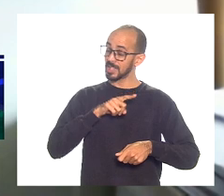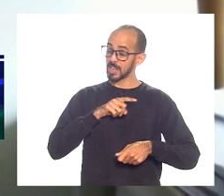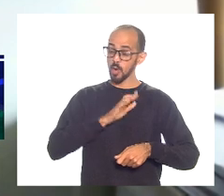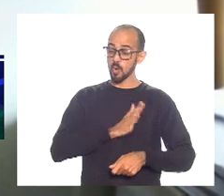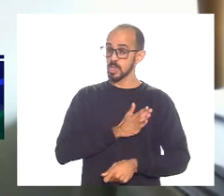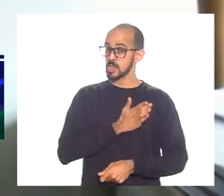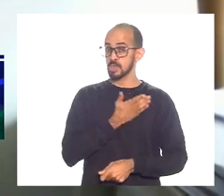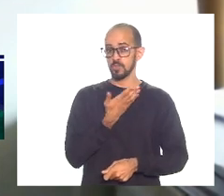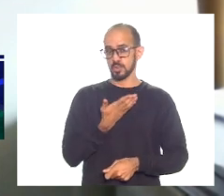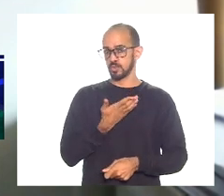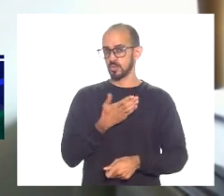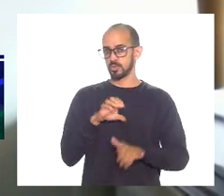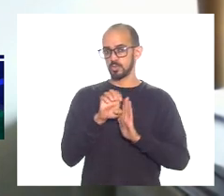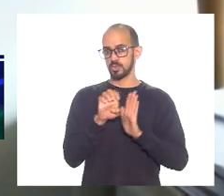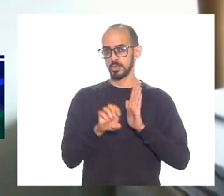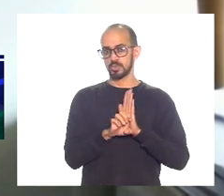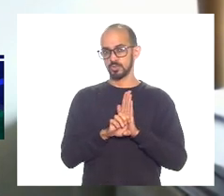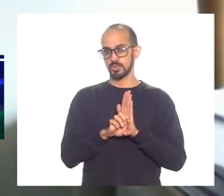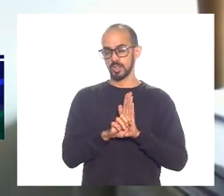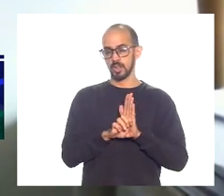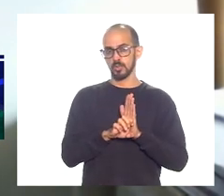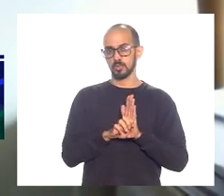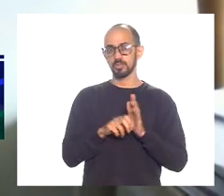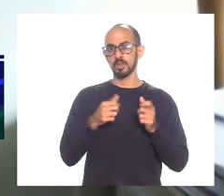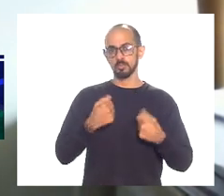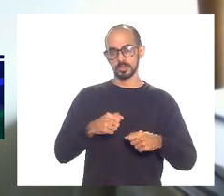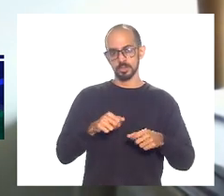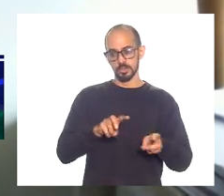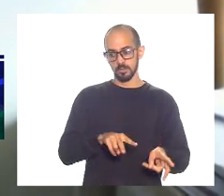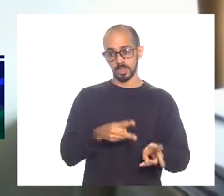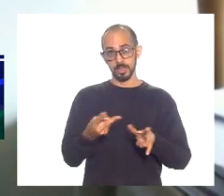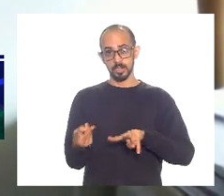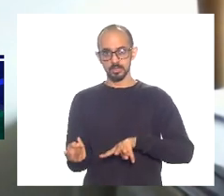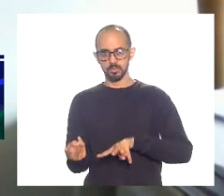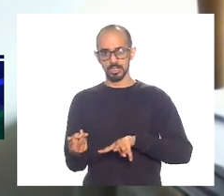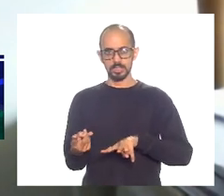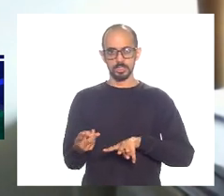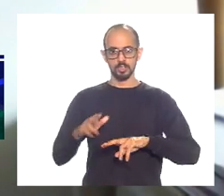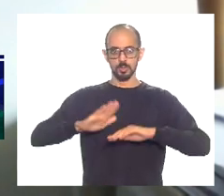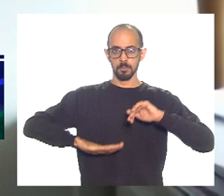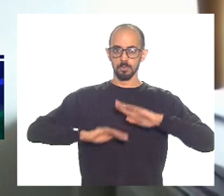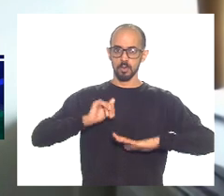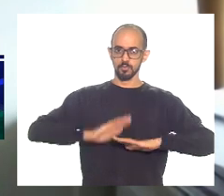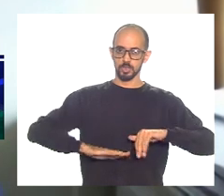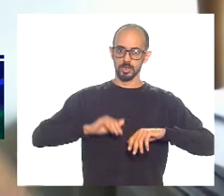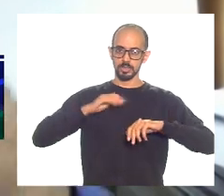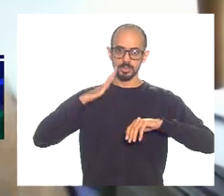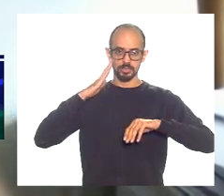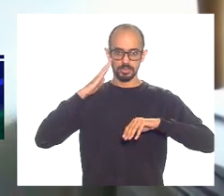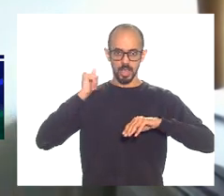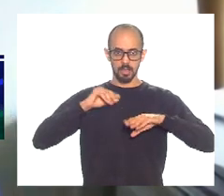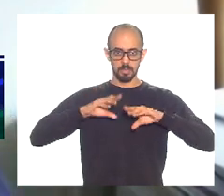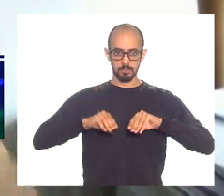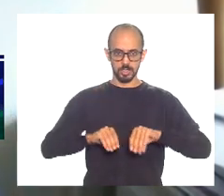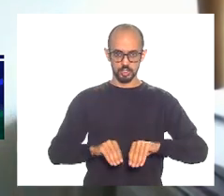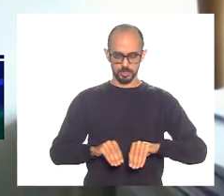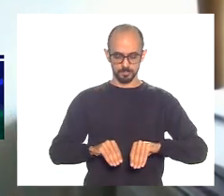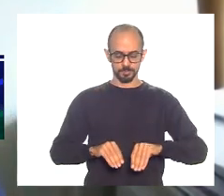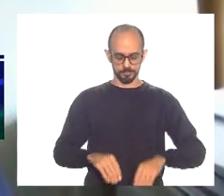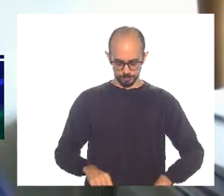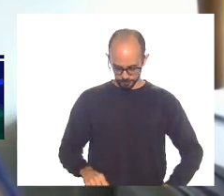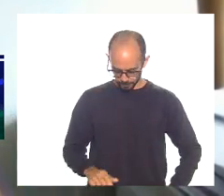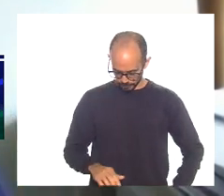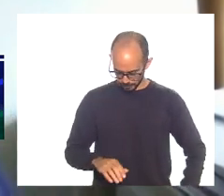da transferência de tecnologia, de gente que saiba operar distribuição de